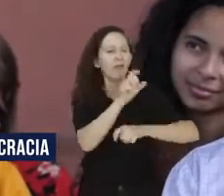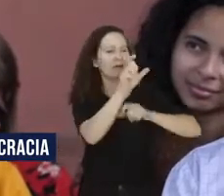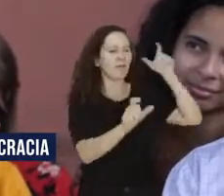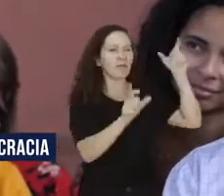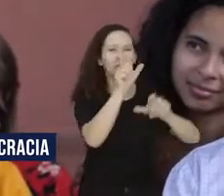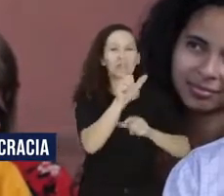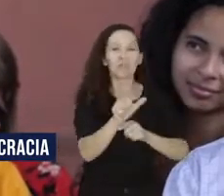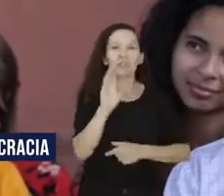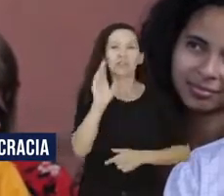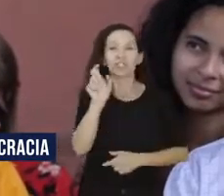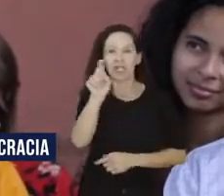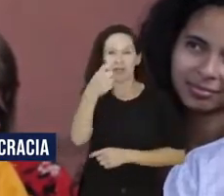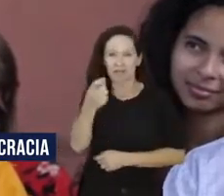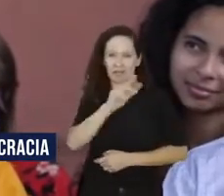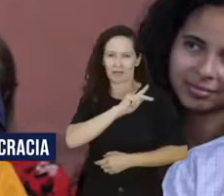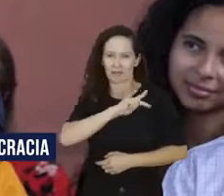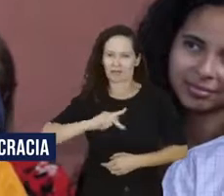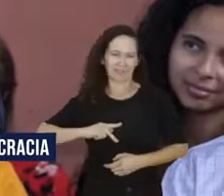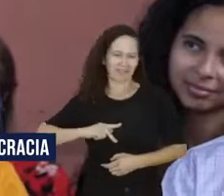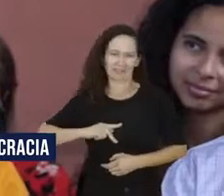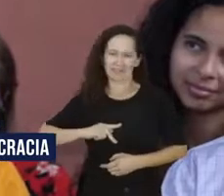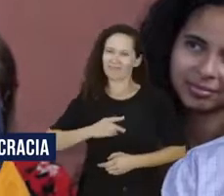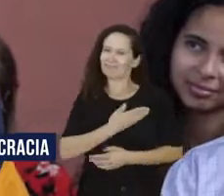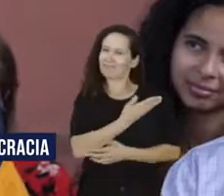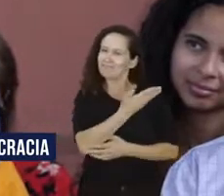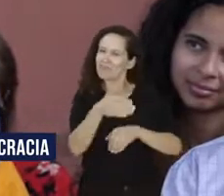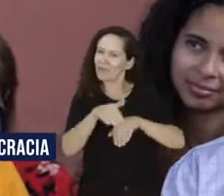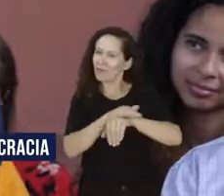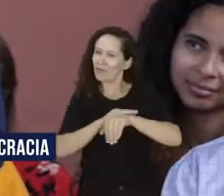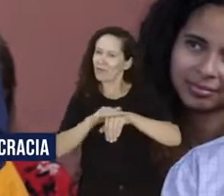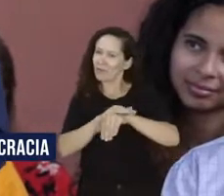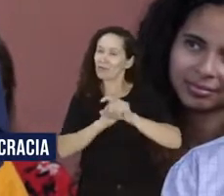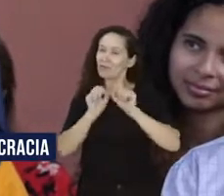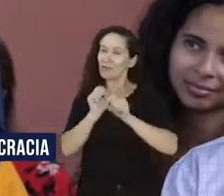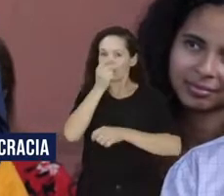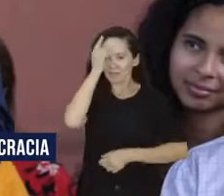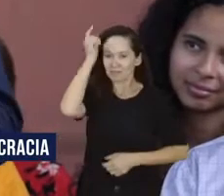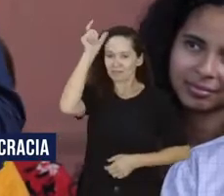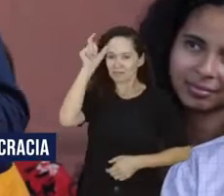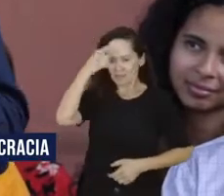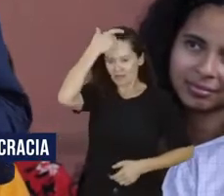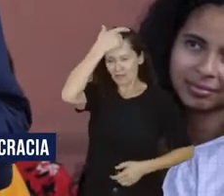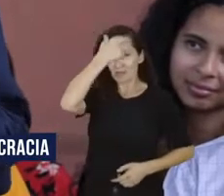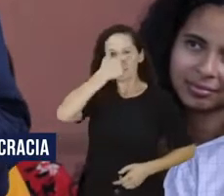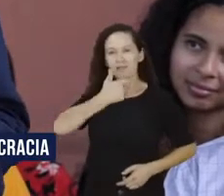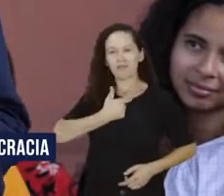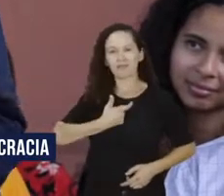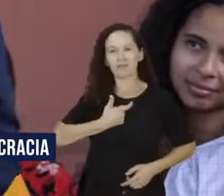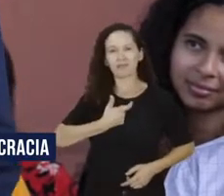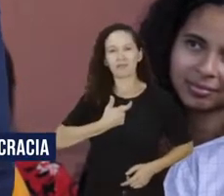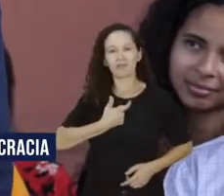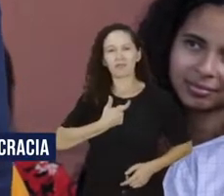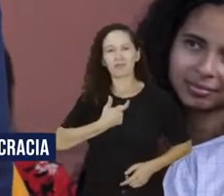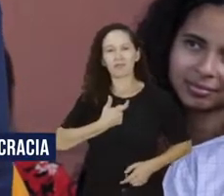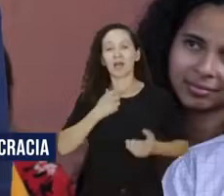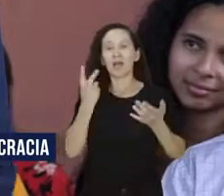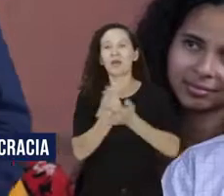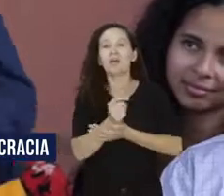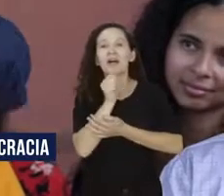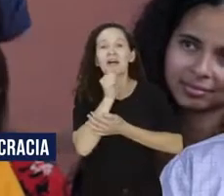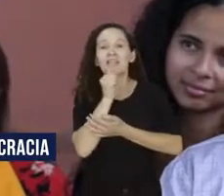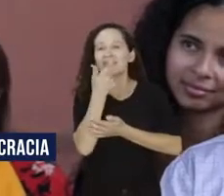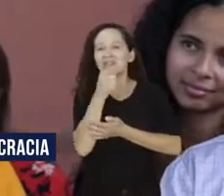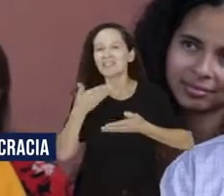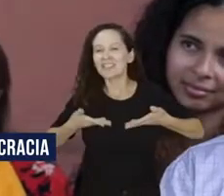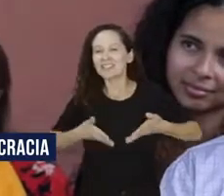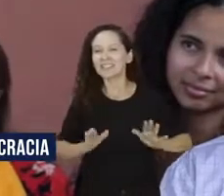República. Vocês estavam falando com uma pessoa que, quando nenhum de vocês tinha nascido, isso aqui